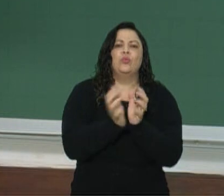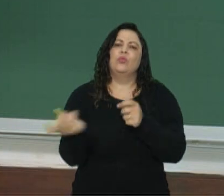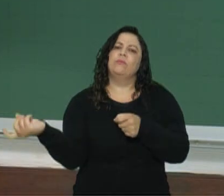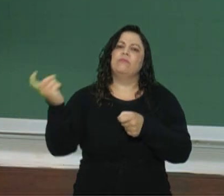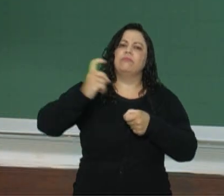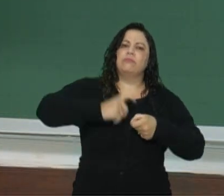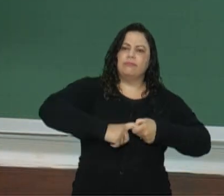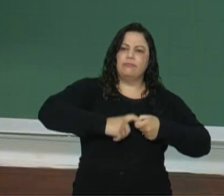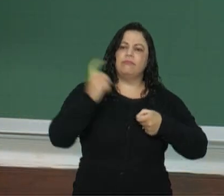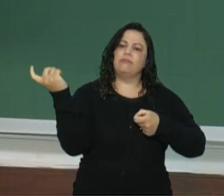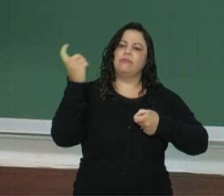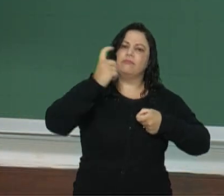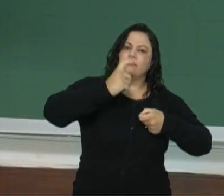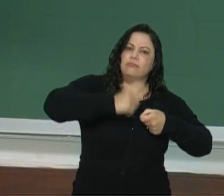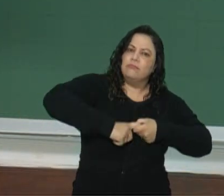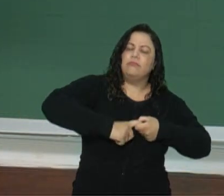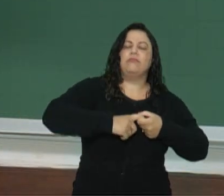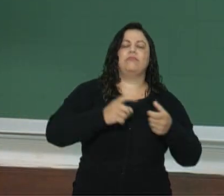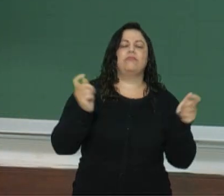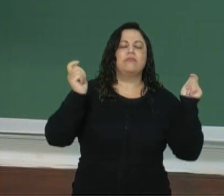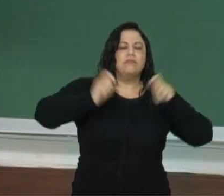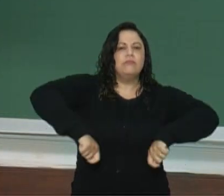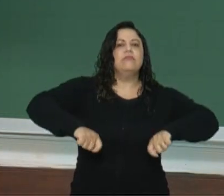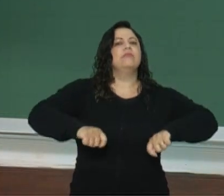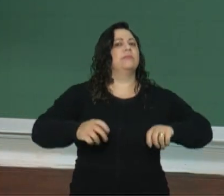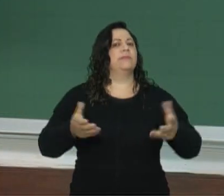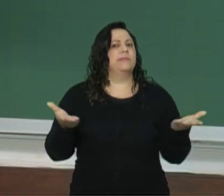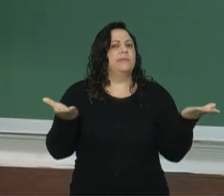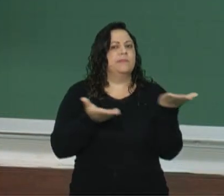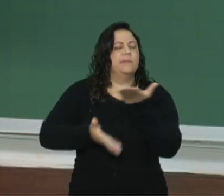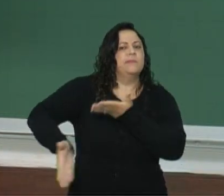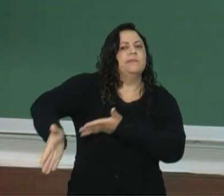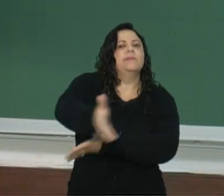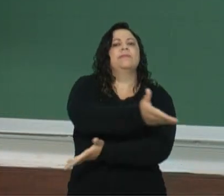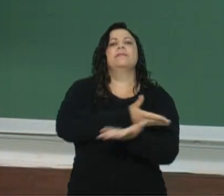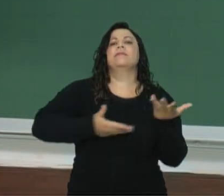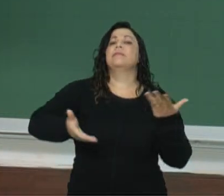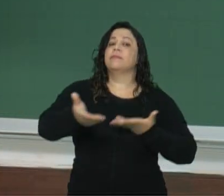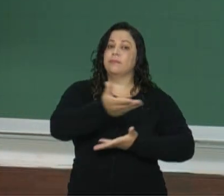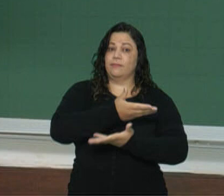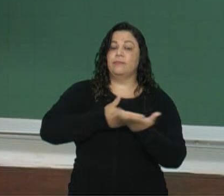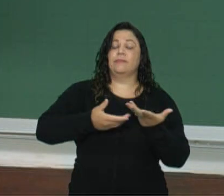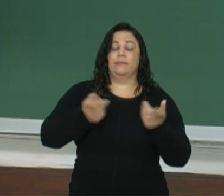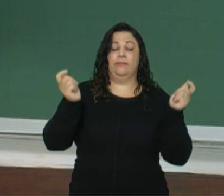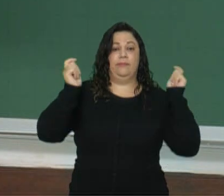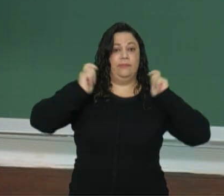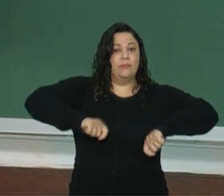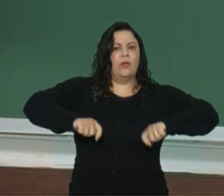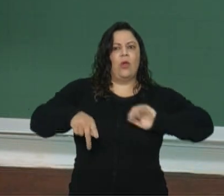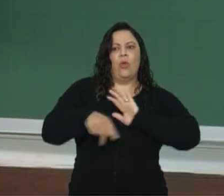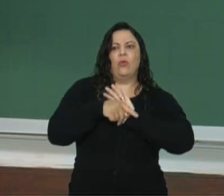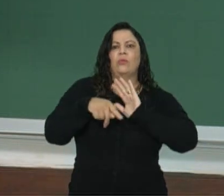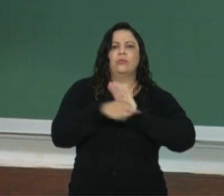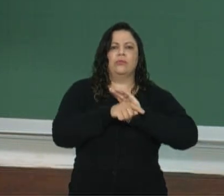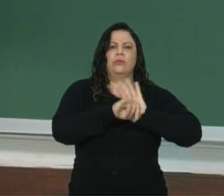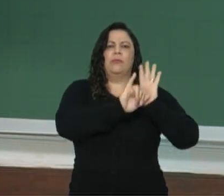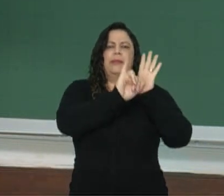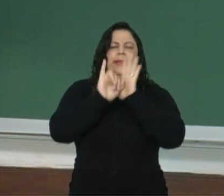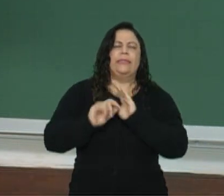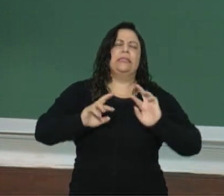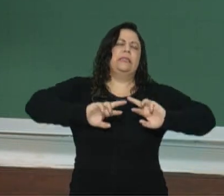e nesse pertencimento é que eu me identifico e consigo crescer,